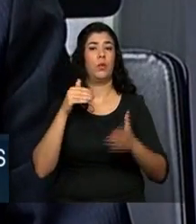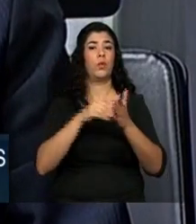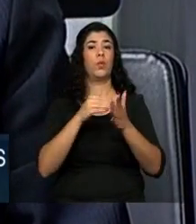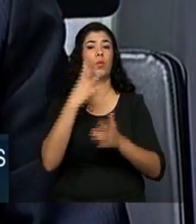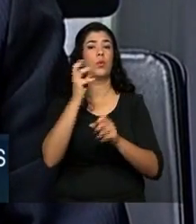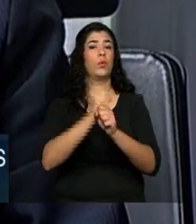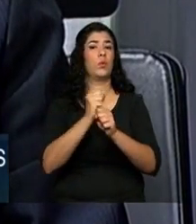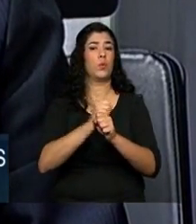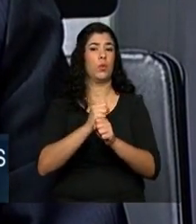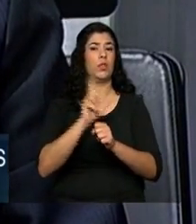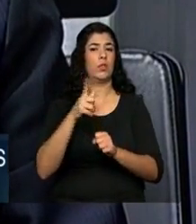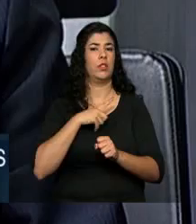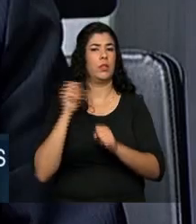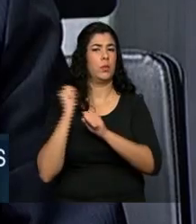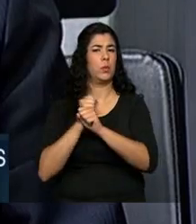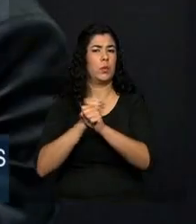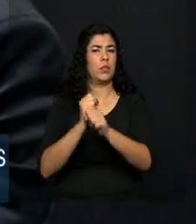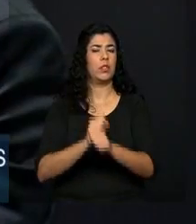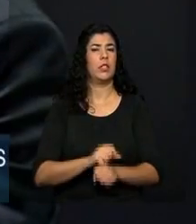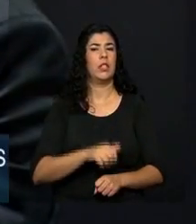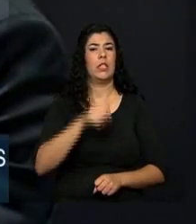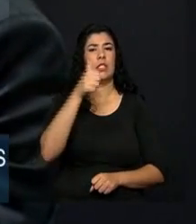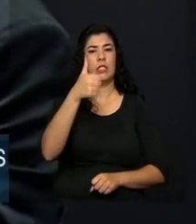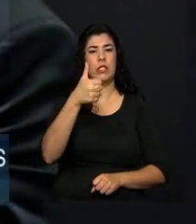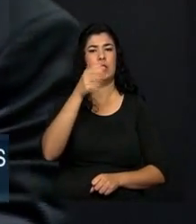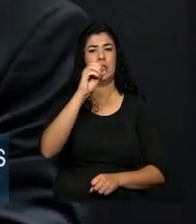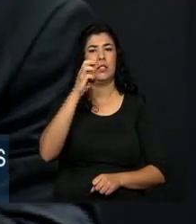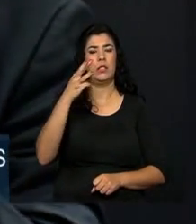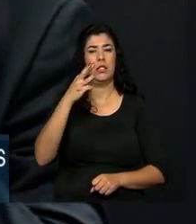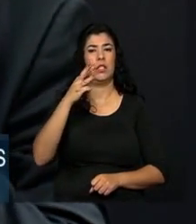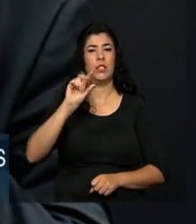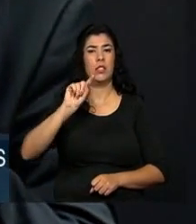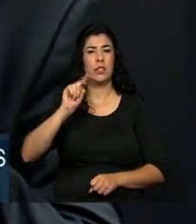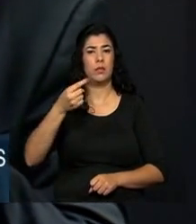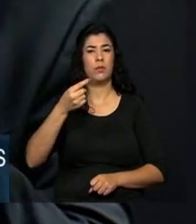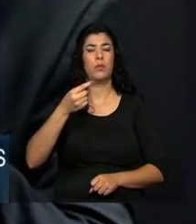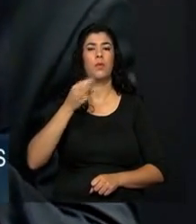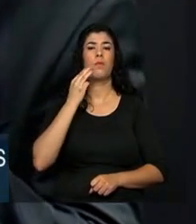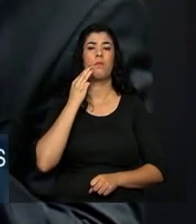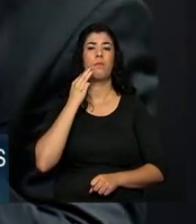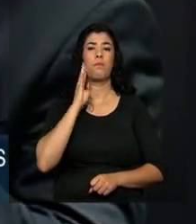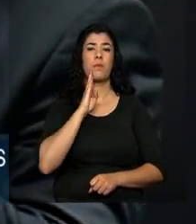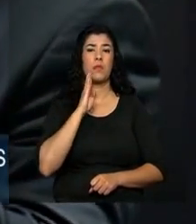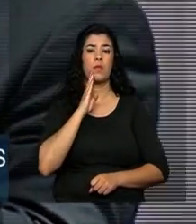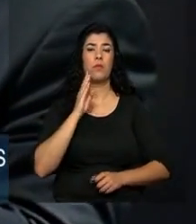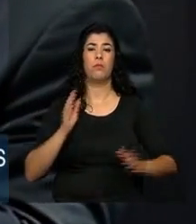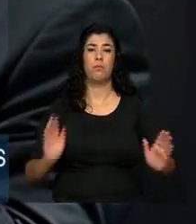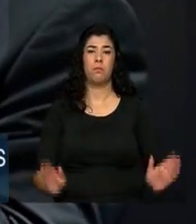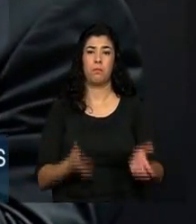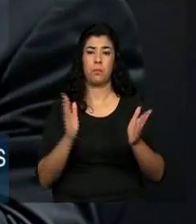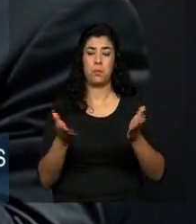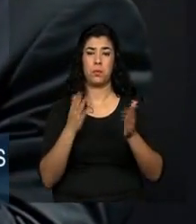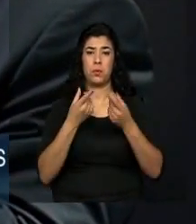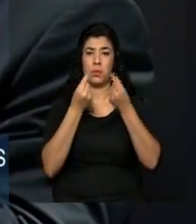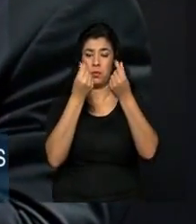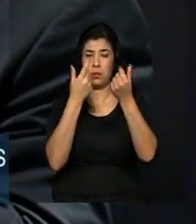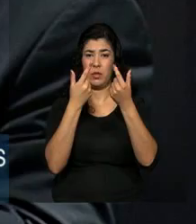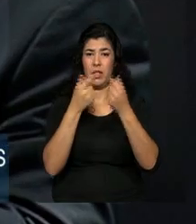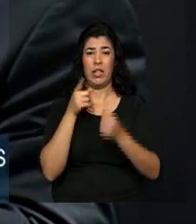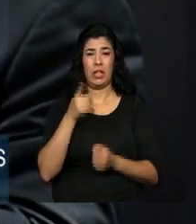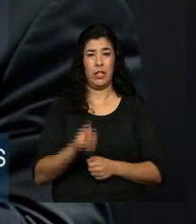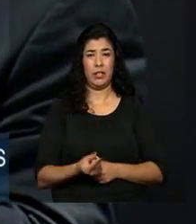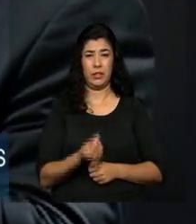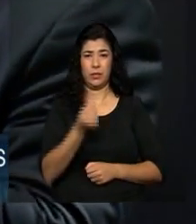4 anos tivemos 103.1 milhões de aplicação de recursos nos fundos de investimento esse esse esse valor ele